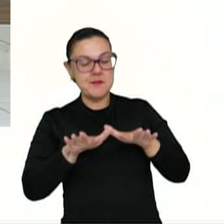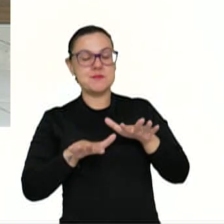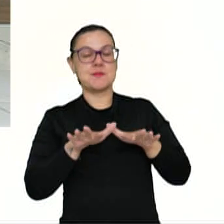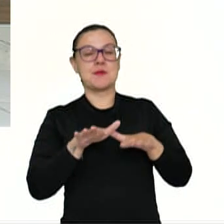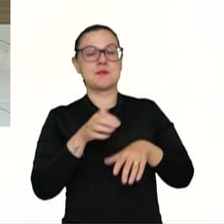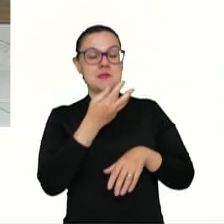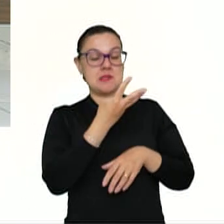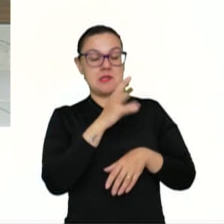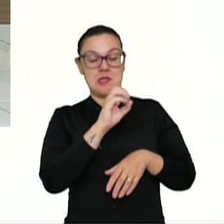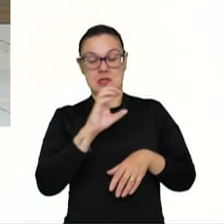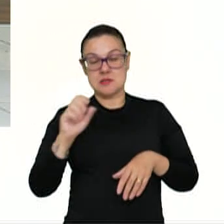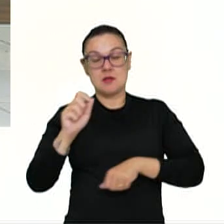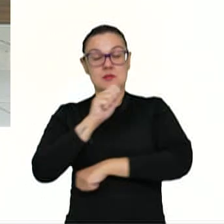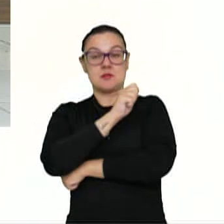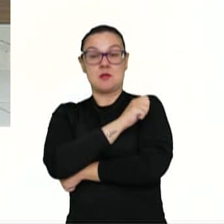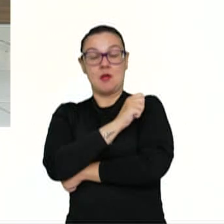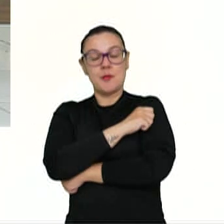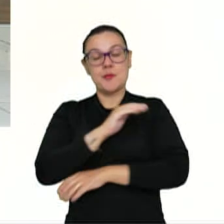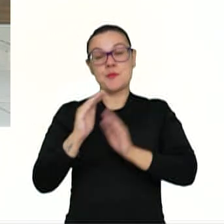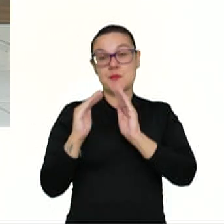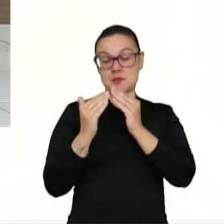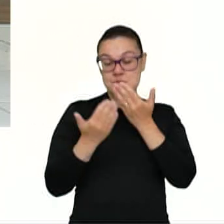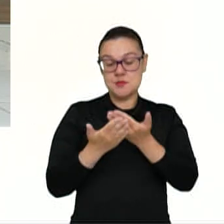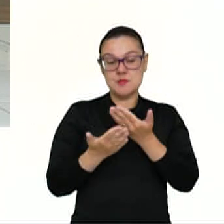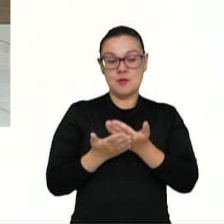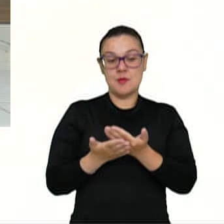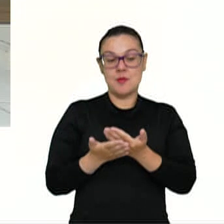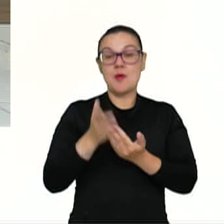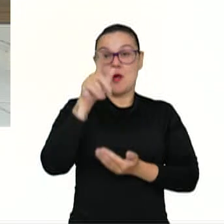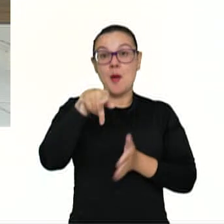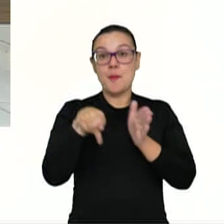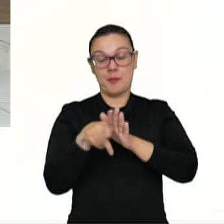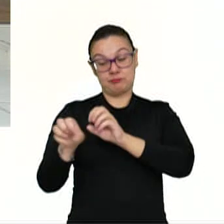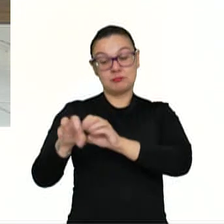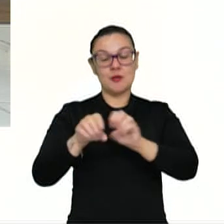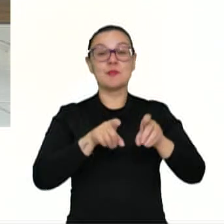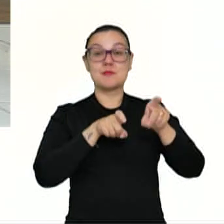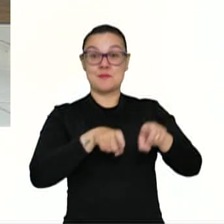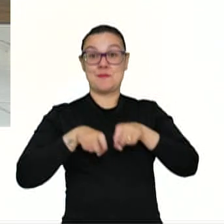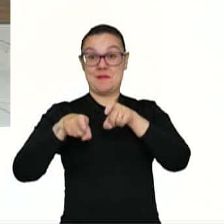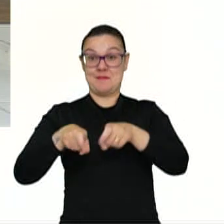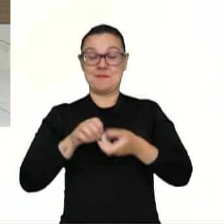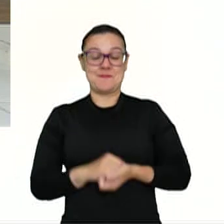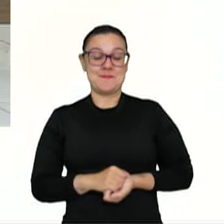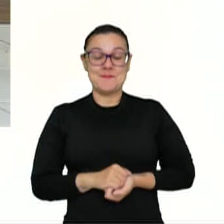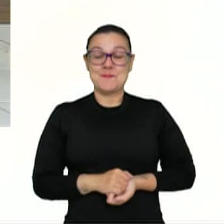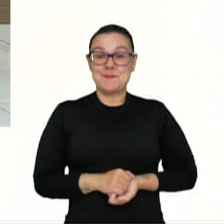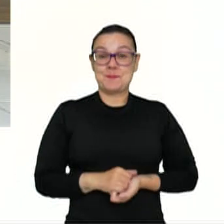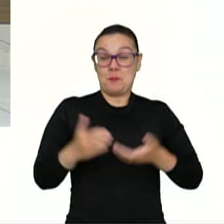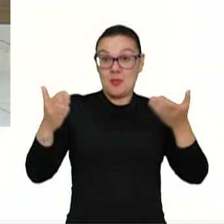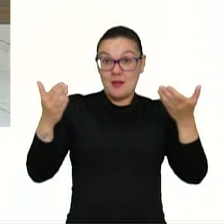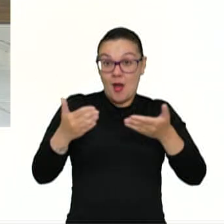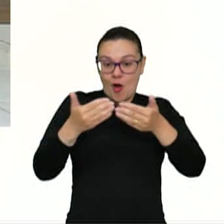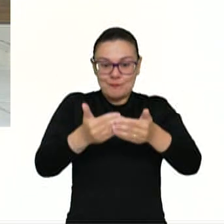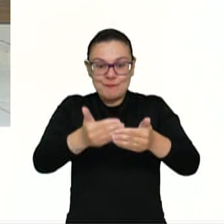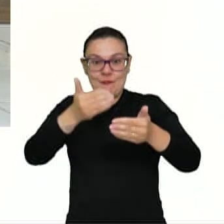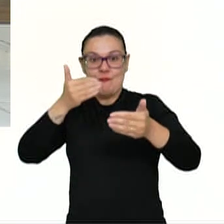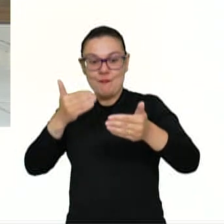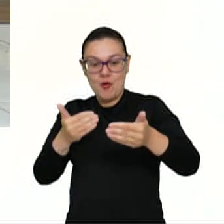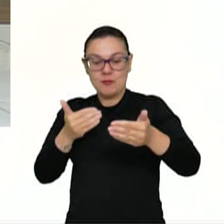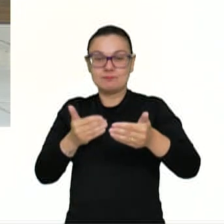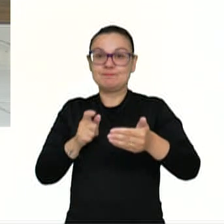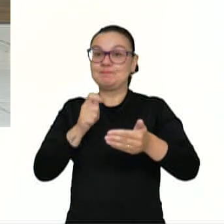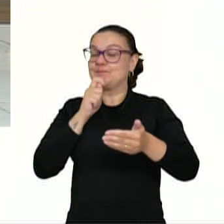professora, 300 alunos da rede são da educação do campo. Legal. E agora, no ensino remoto, essas crianças